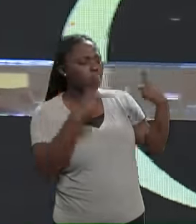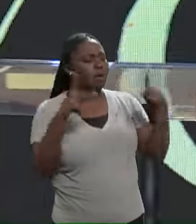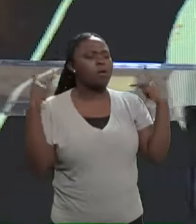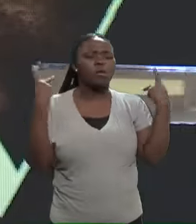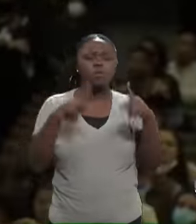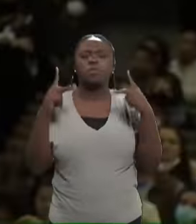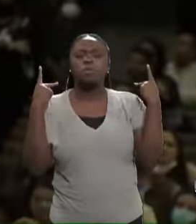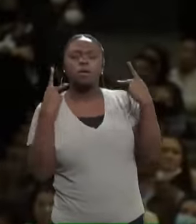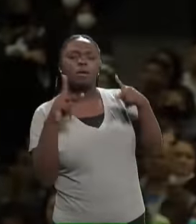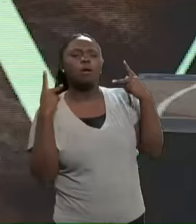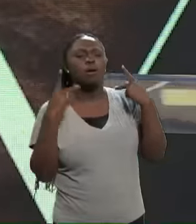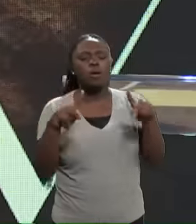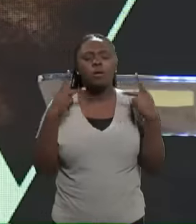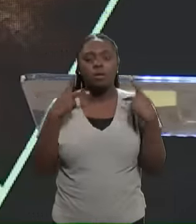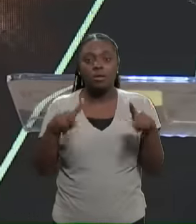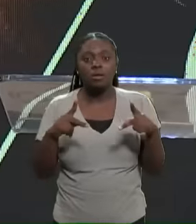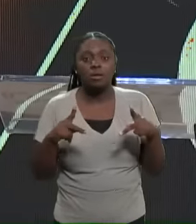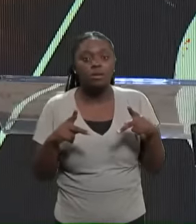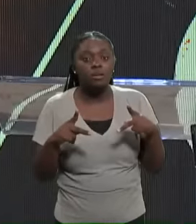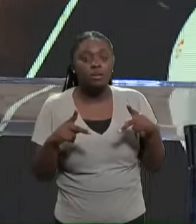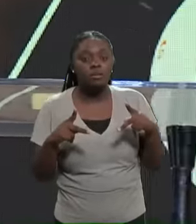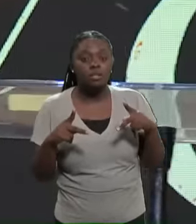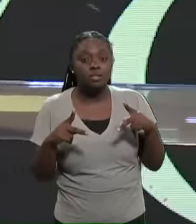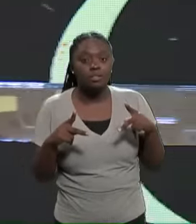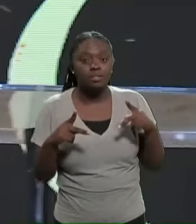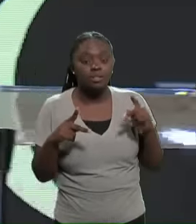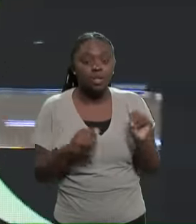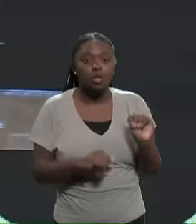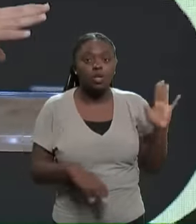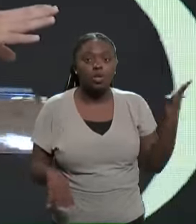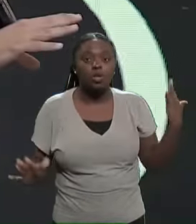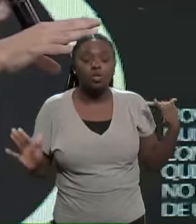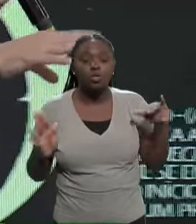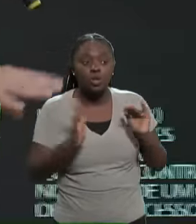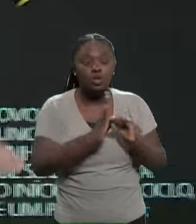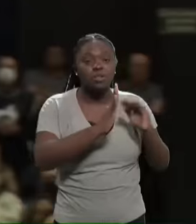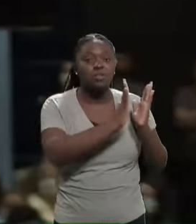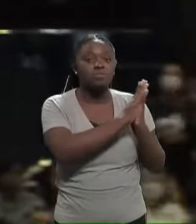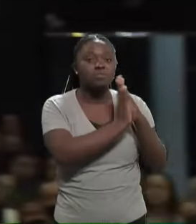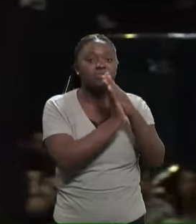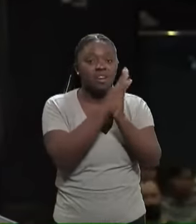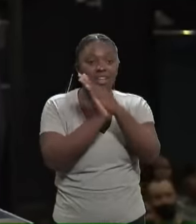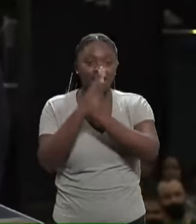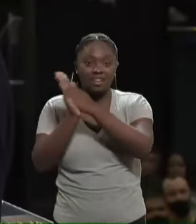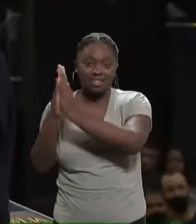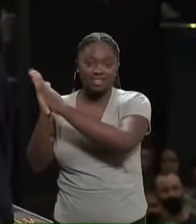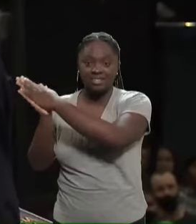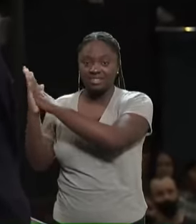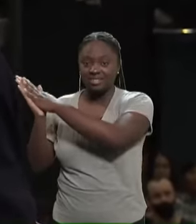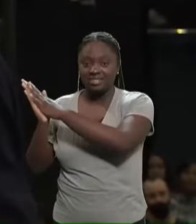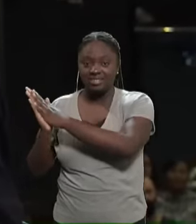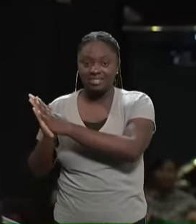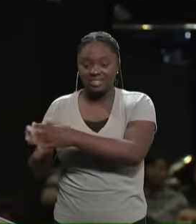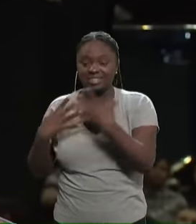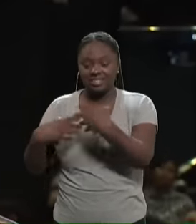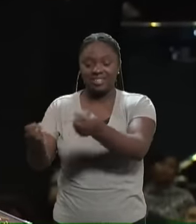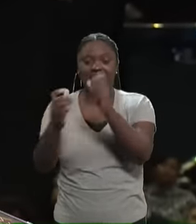pregando, pregando. Mi hermano, toda la Barbie de mis hermanas confesaron Jesús.